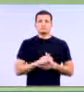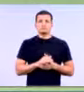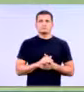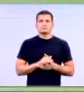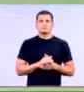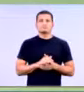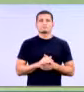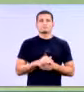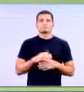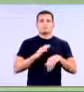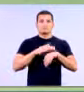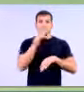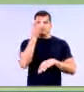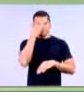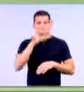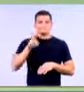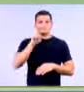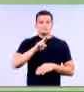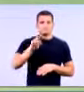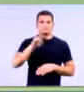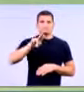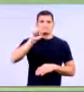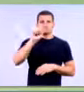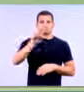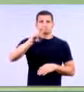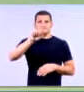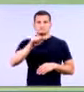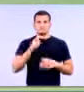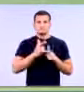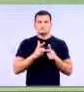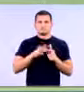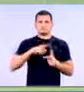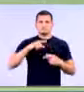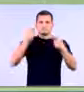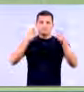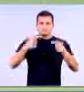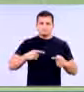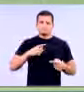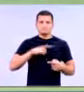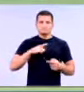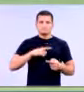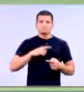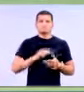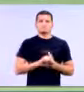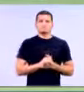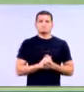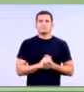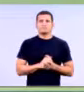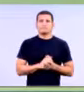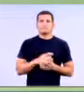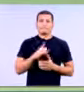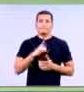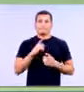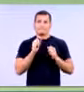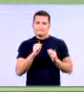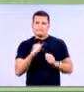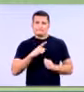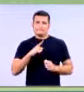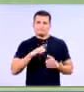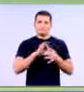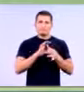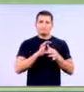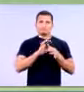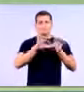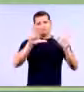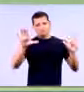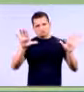de mais fácil utilização no ambiente, porque é um rol de questões de múltipla escolha. Podem ter questões abertas, sim, podem ter